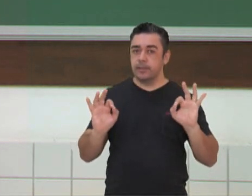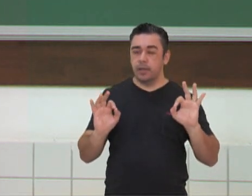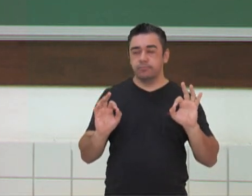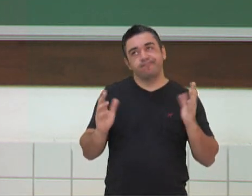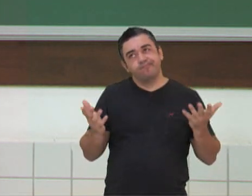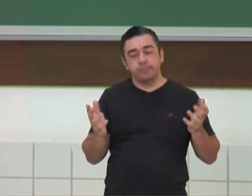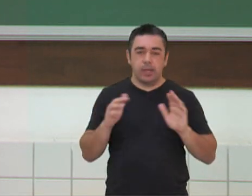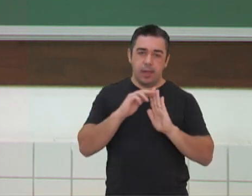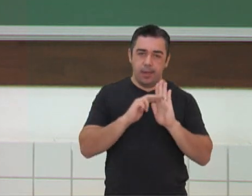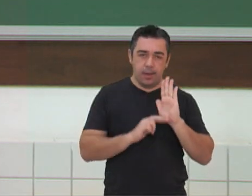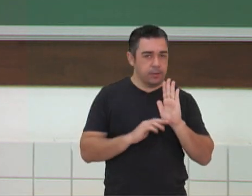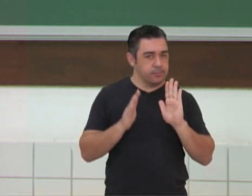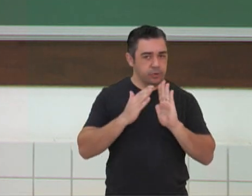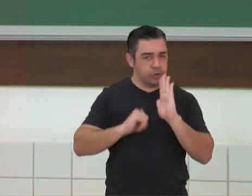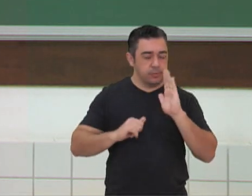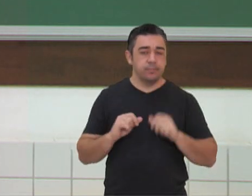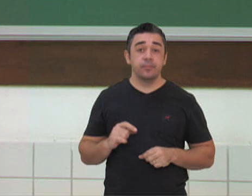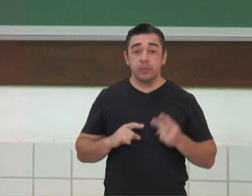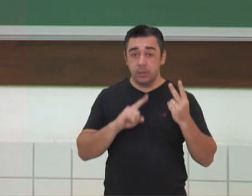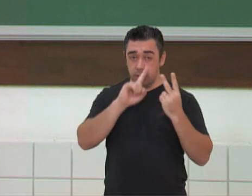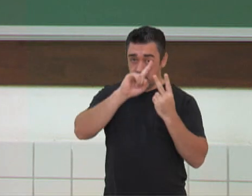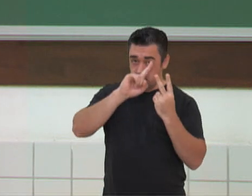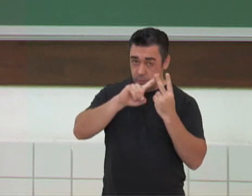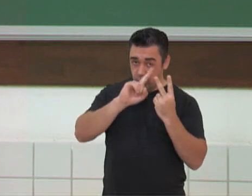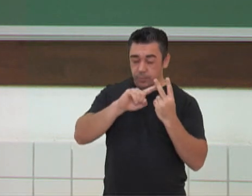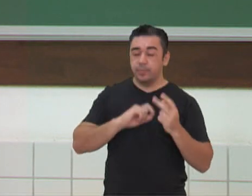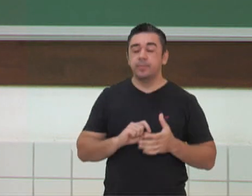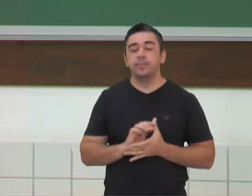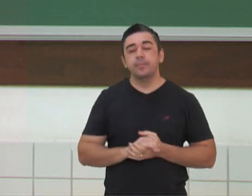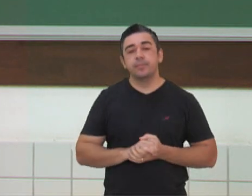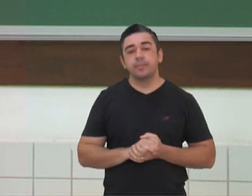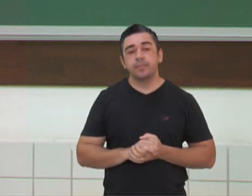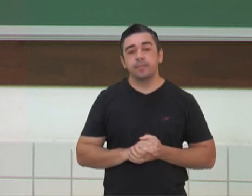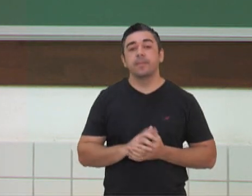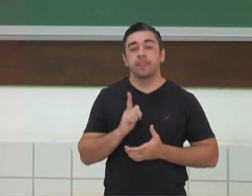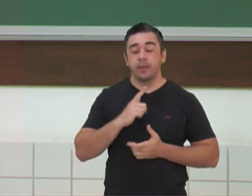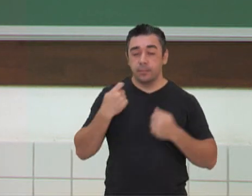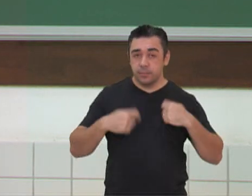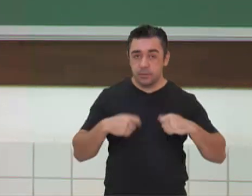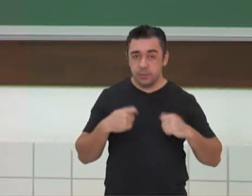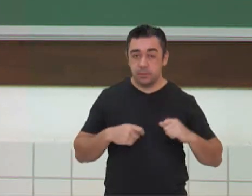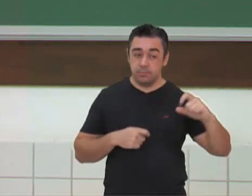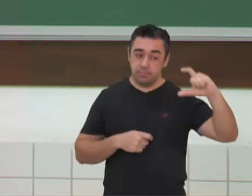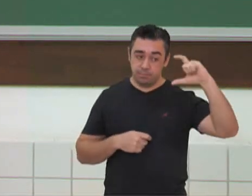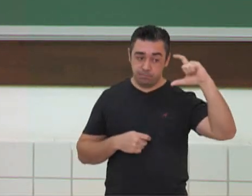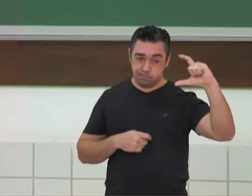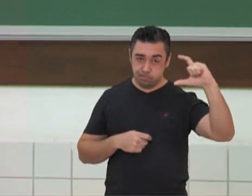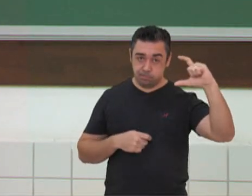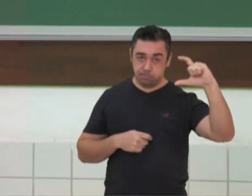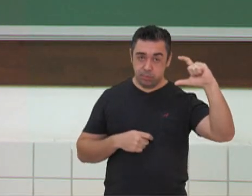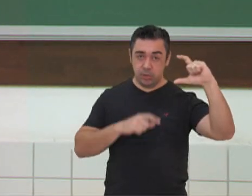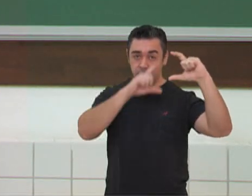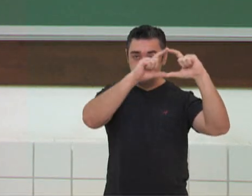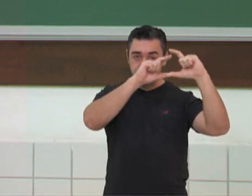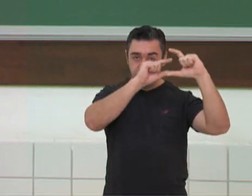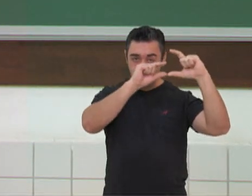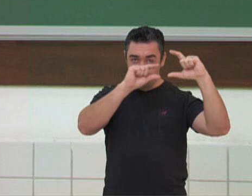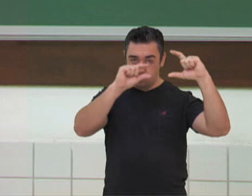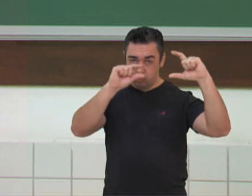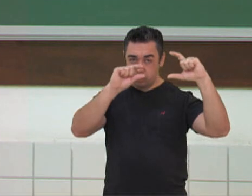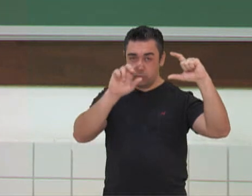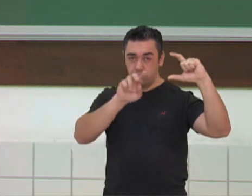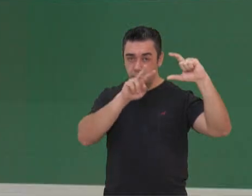não consegui eliminar ninguém. Segunda coisa importante, tem que estar primeiro nome com letra